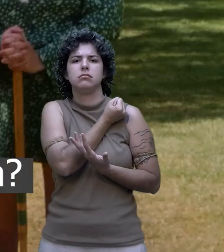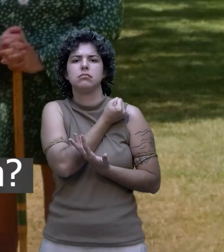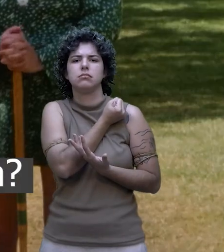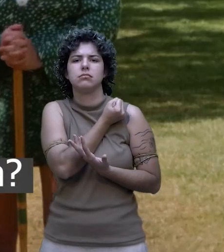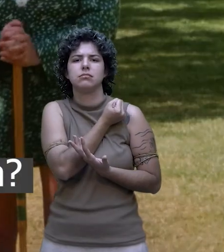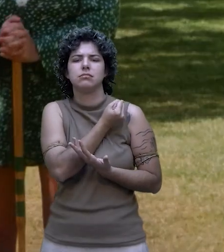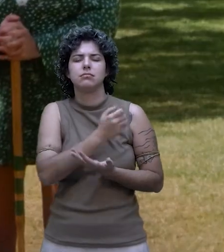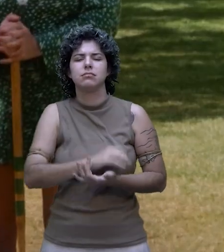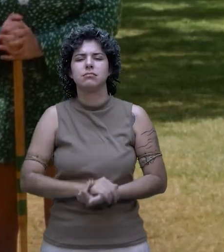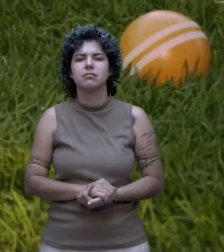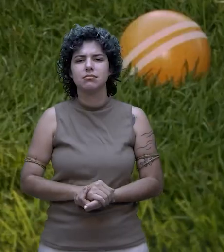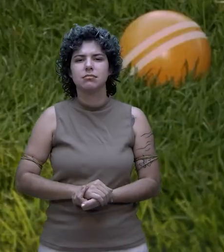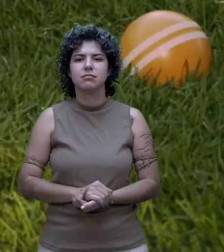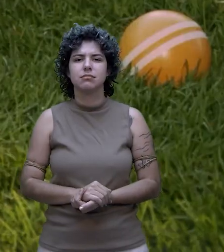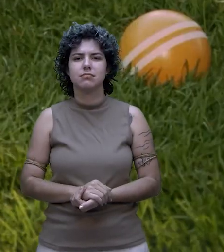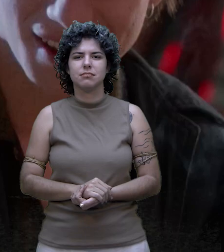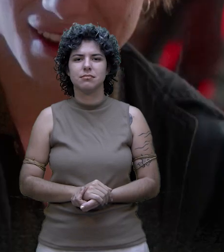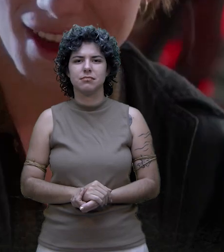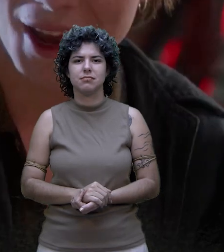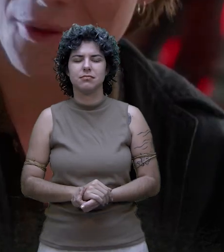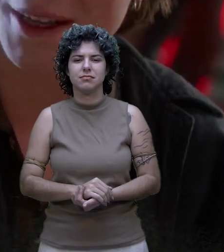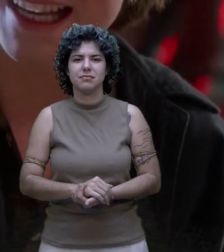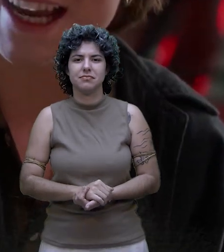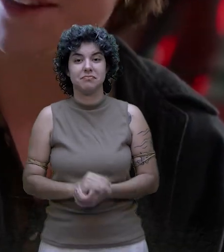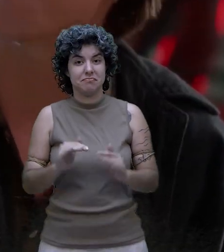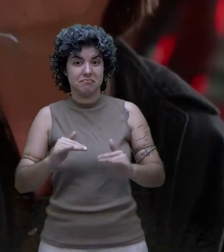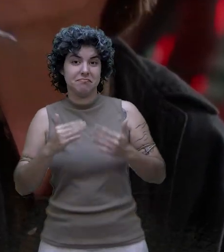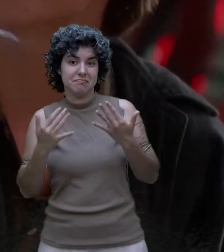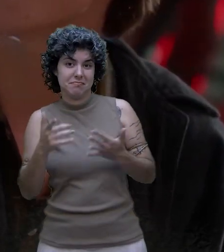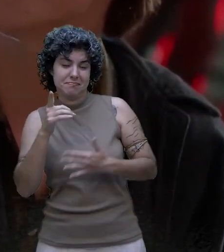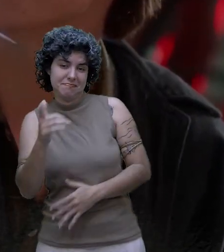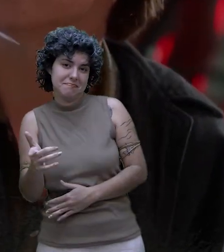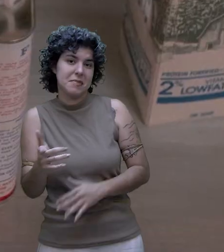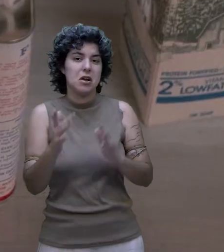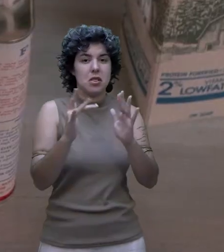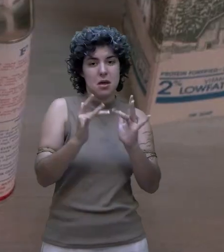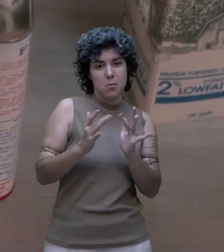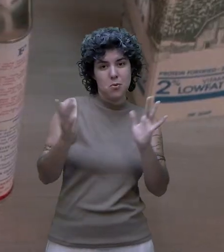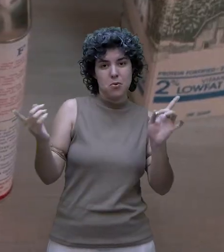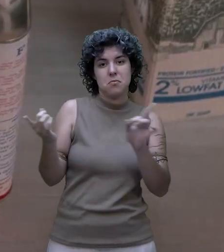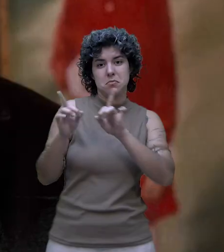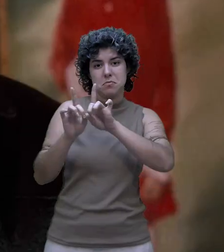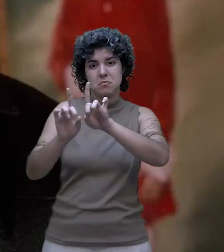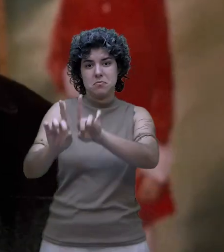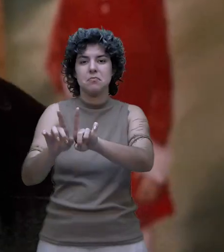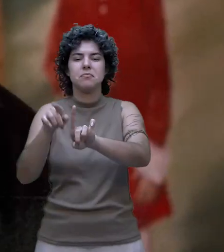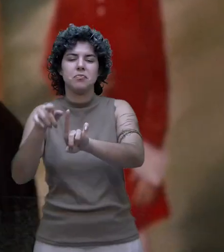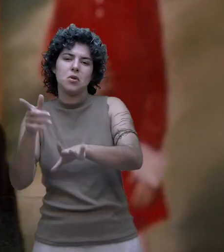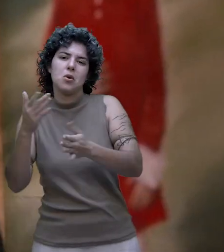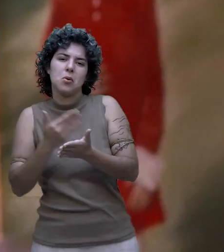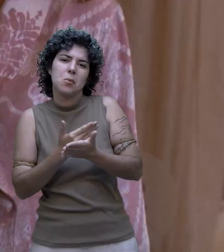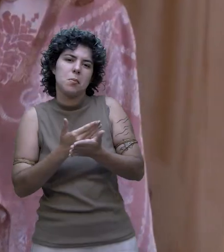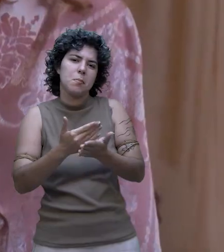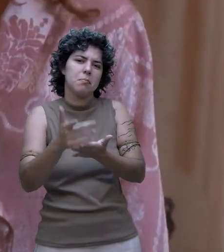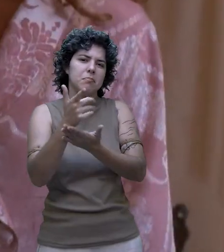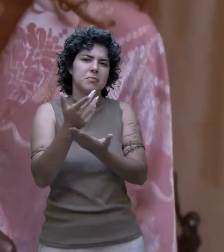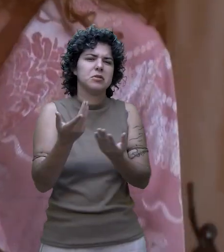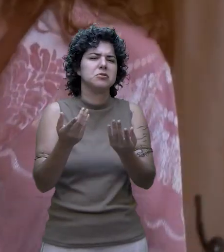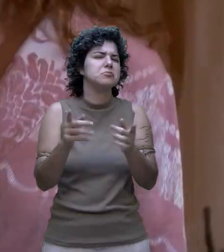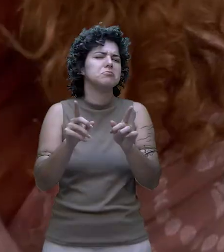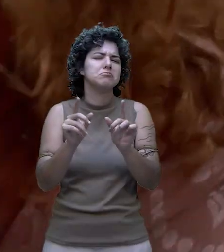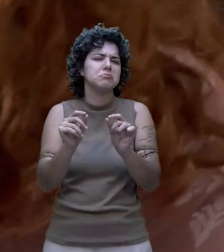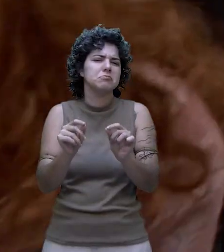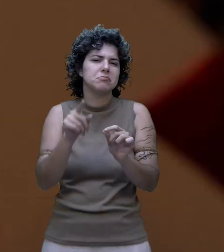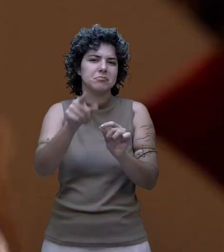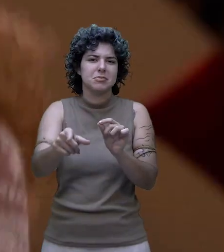school. Dear Diary. Então, ela e o namorado bad boy, JD, começam a eliminar